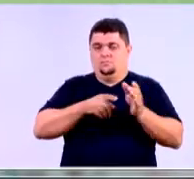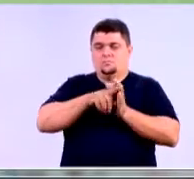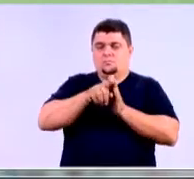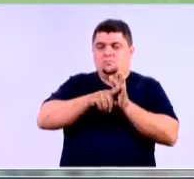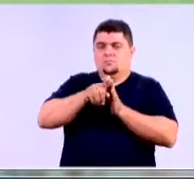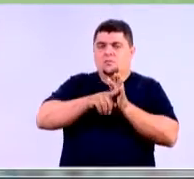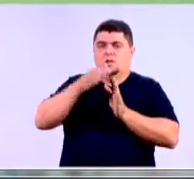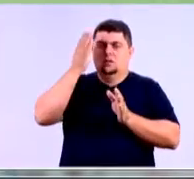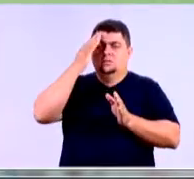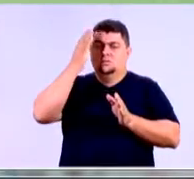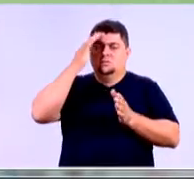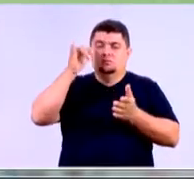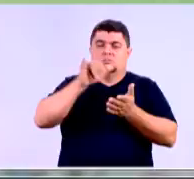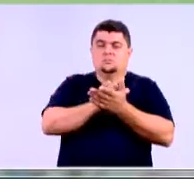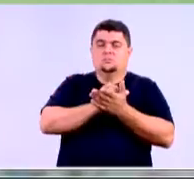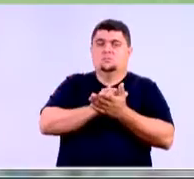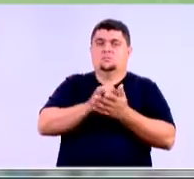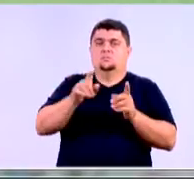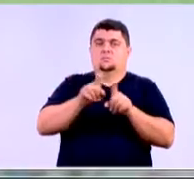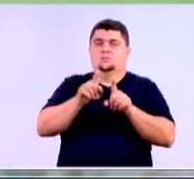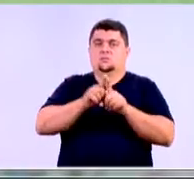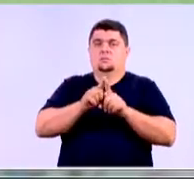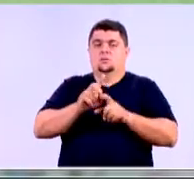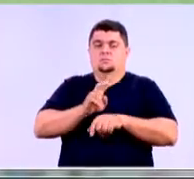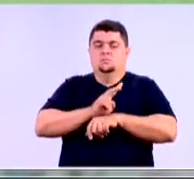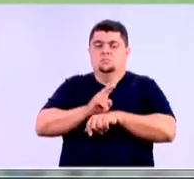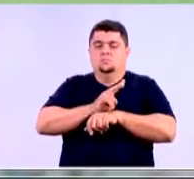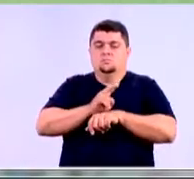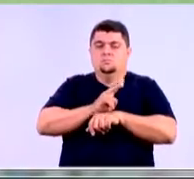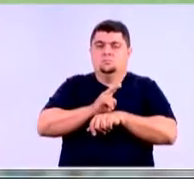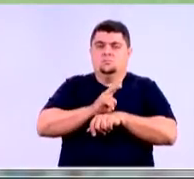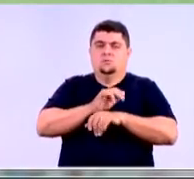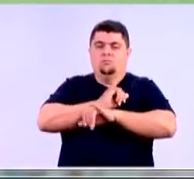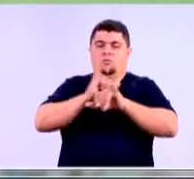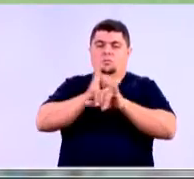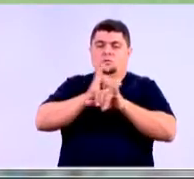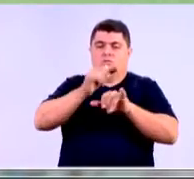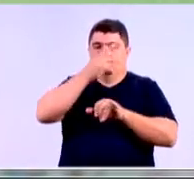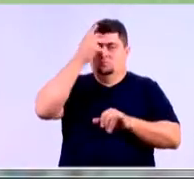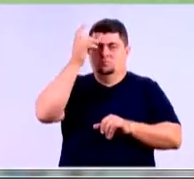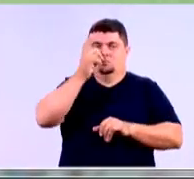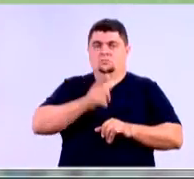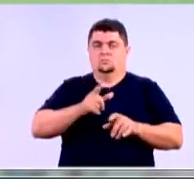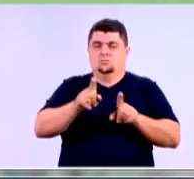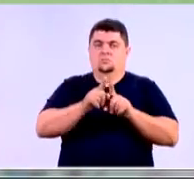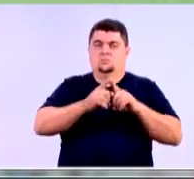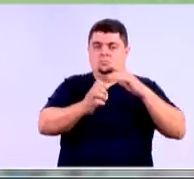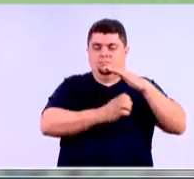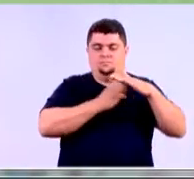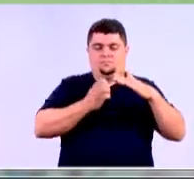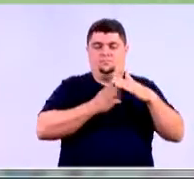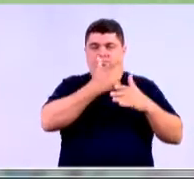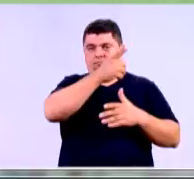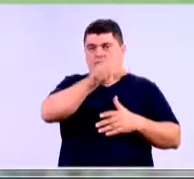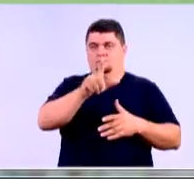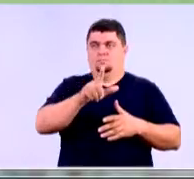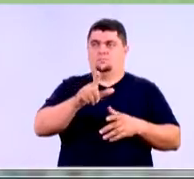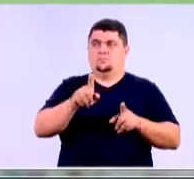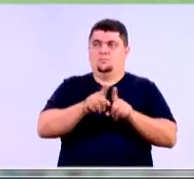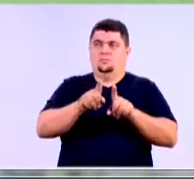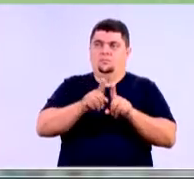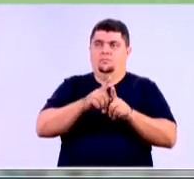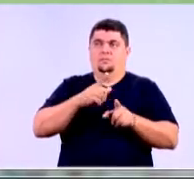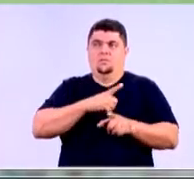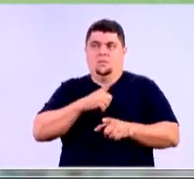cadastrais imediatas e sistema de acompanhamento de dados de pessoas físicas e jurídicas, que contemplam,